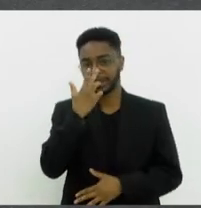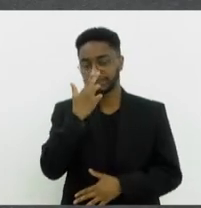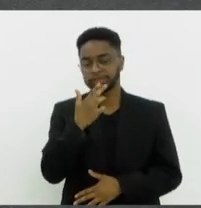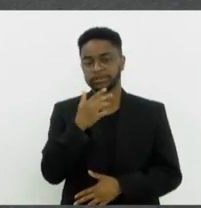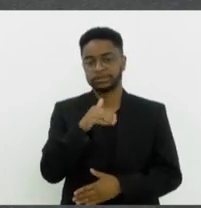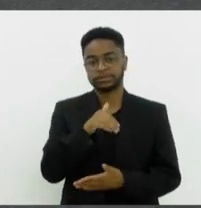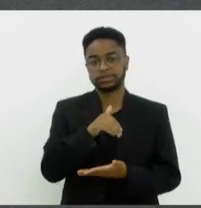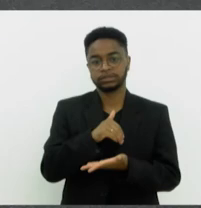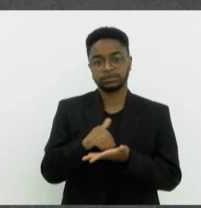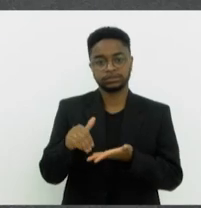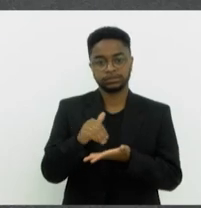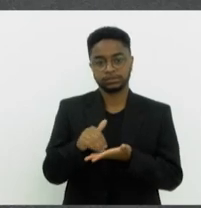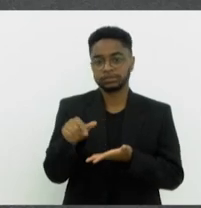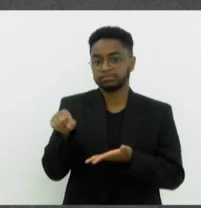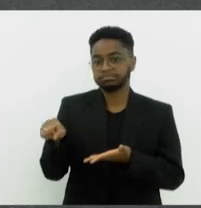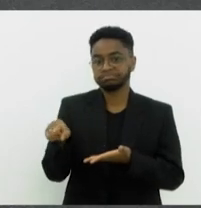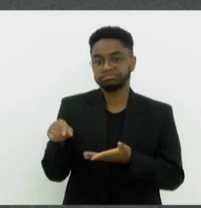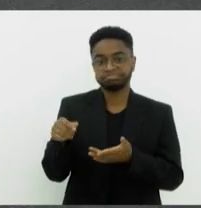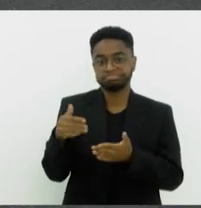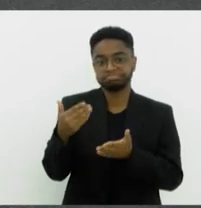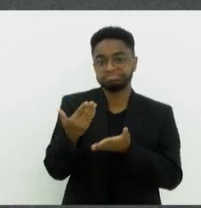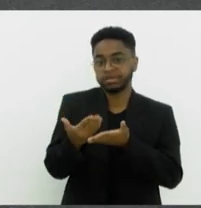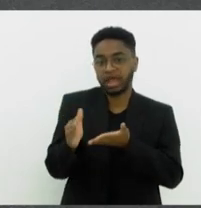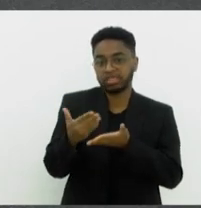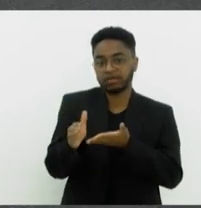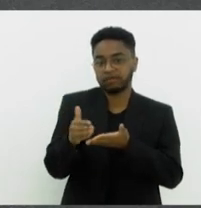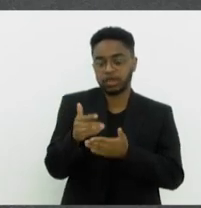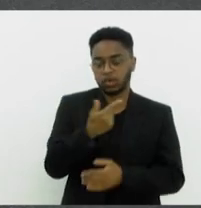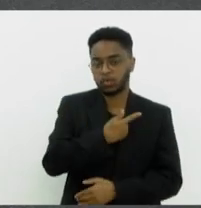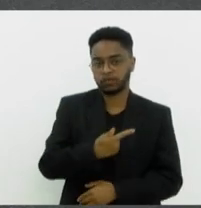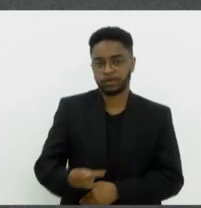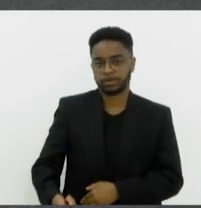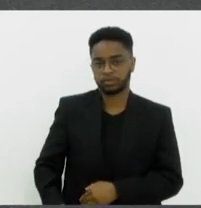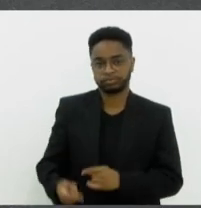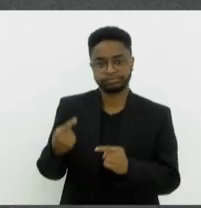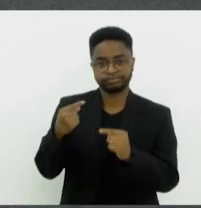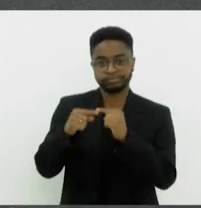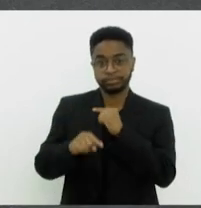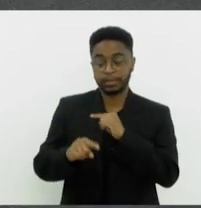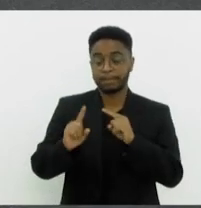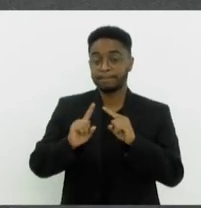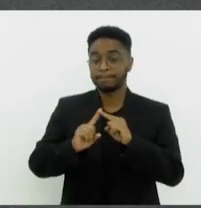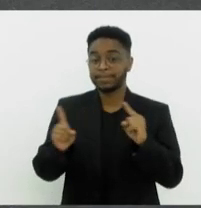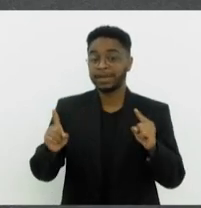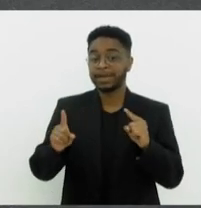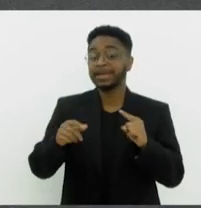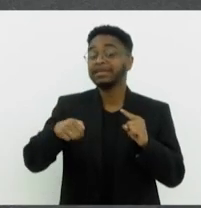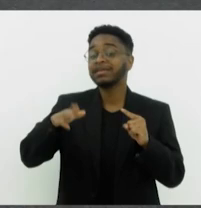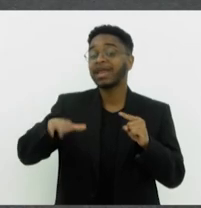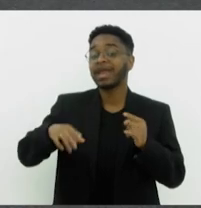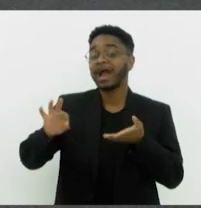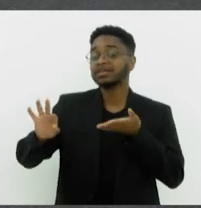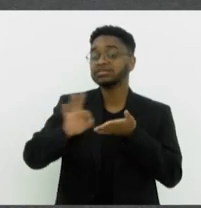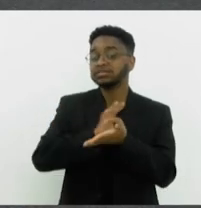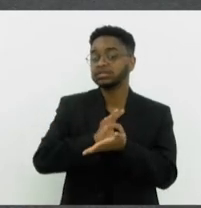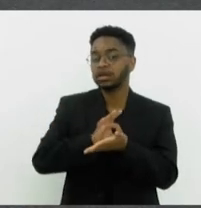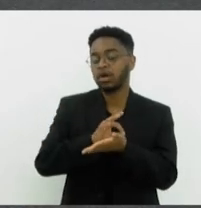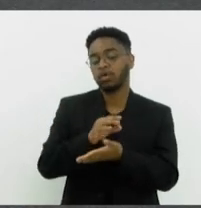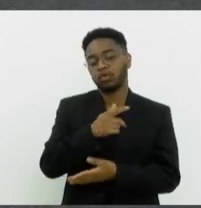secretária não tem nada a ver com o governador. A caneta é do governador.